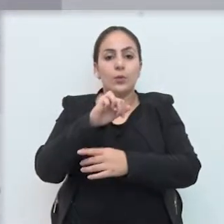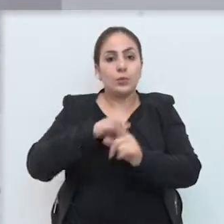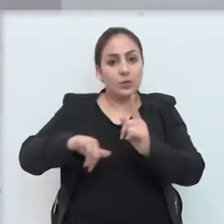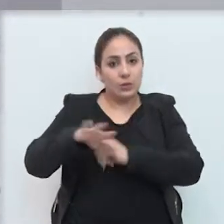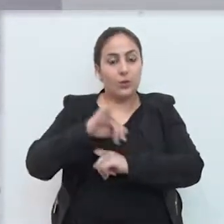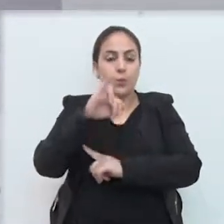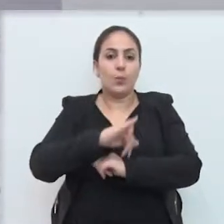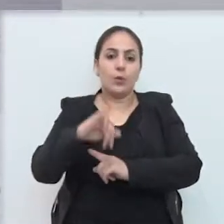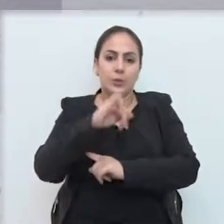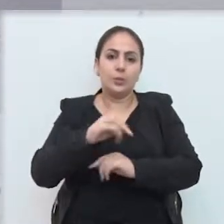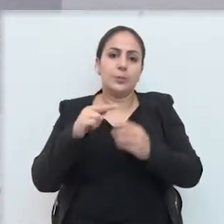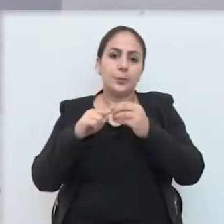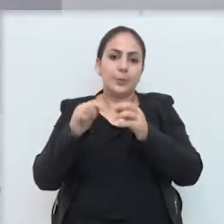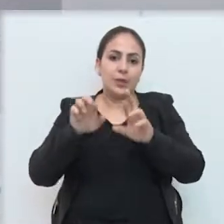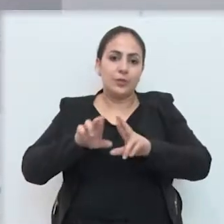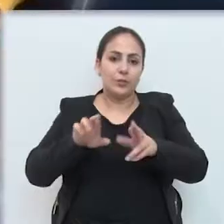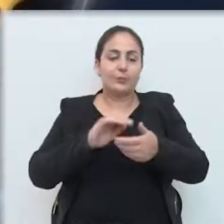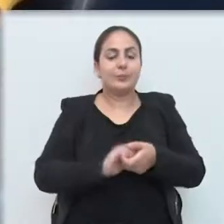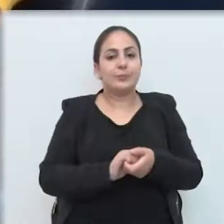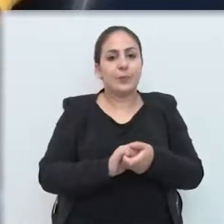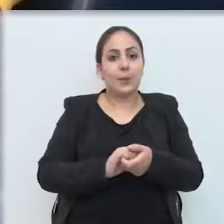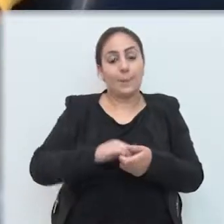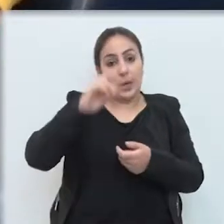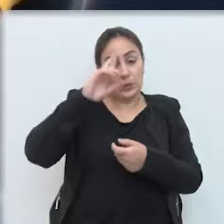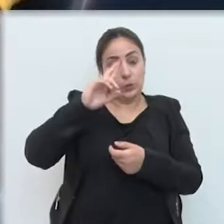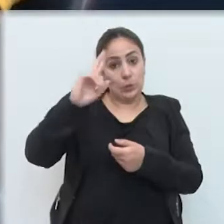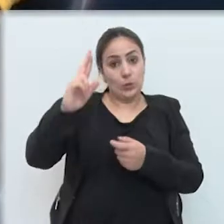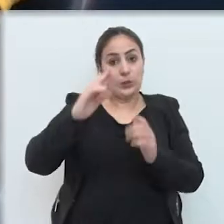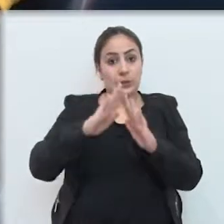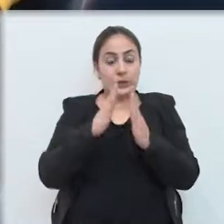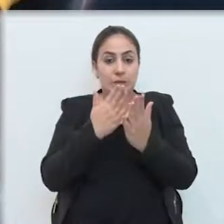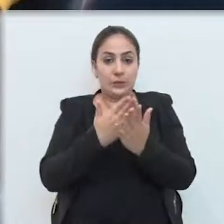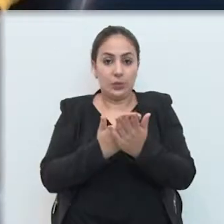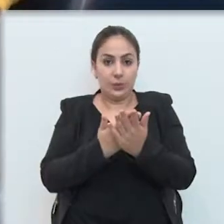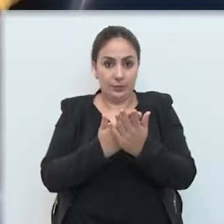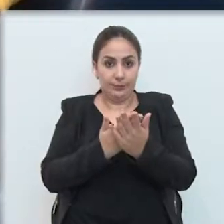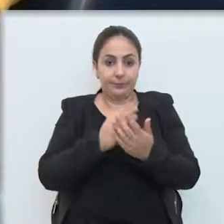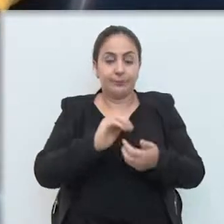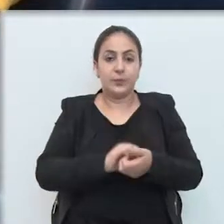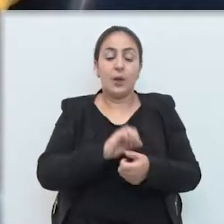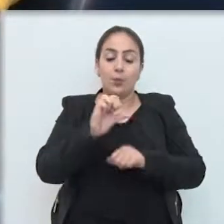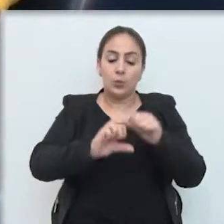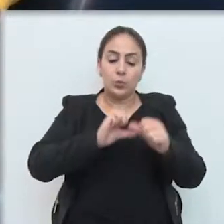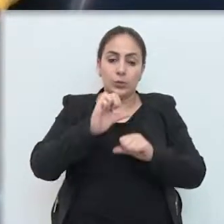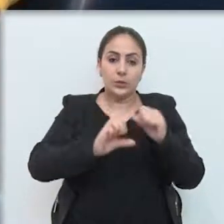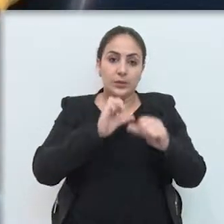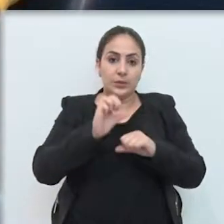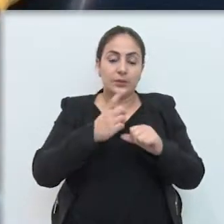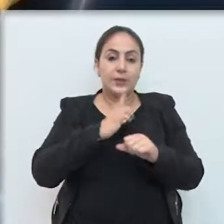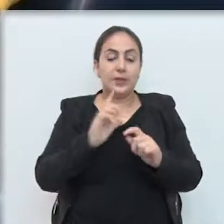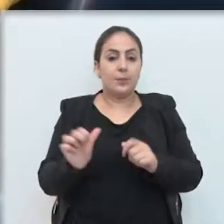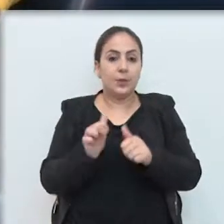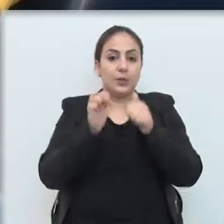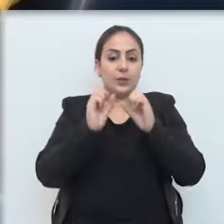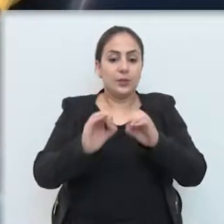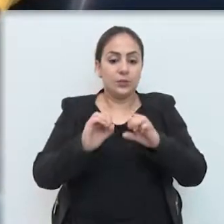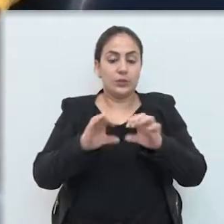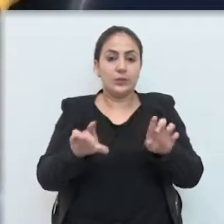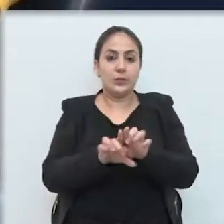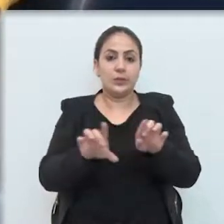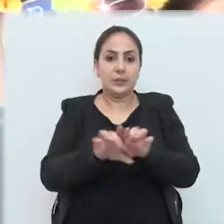para a cidade de Passo Fundo, em especial para aquela região. Para a proprietária do educandário, a mudança vai promover melhorias